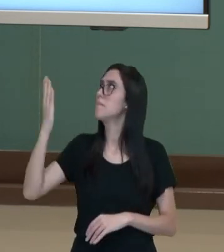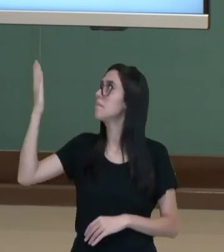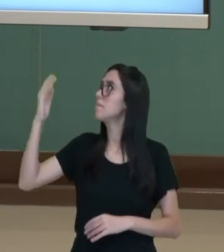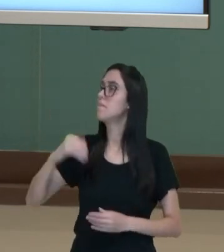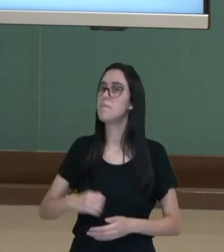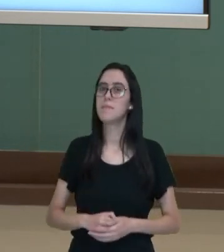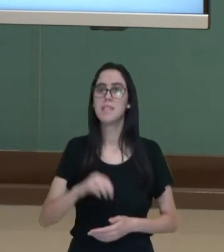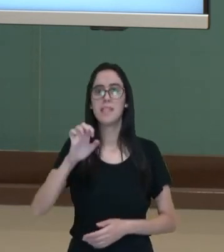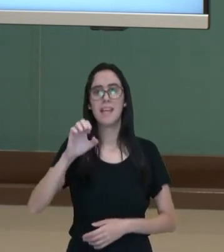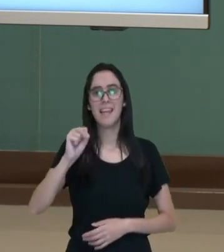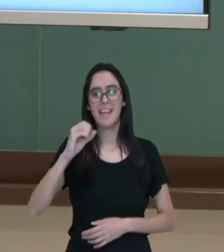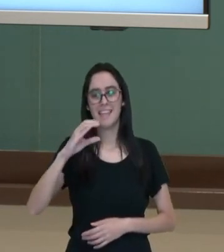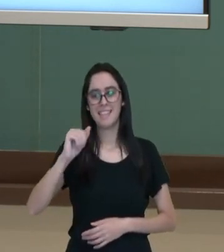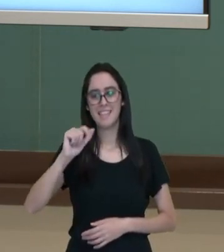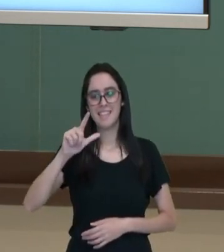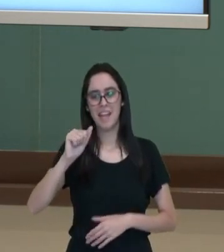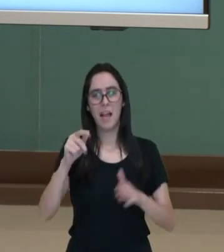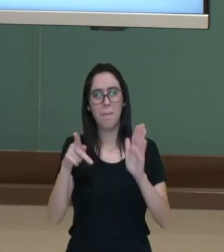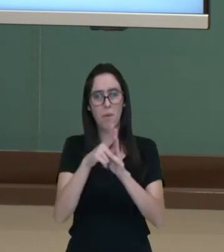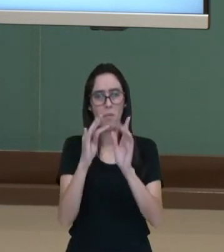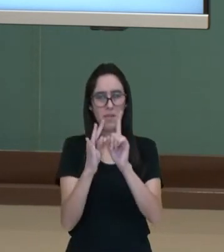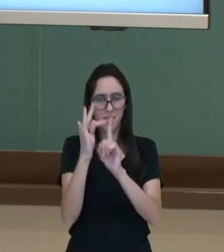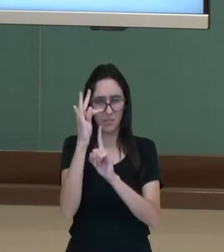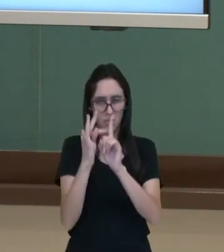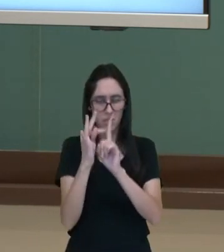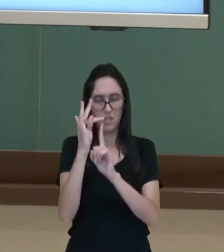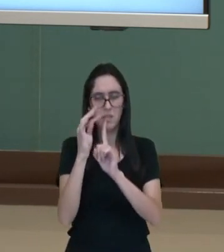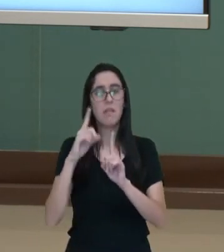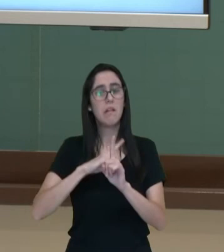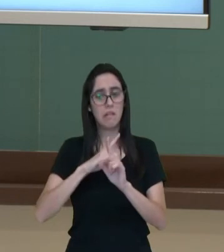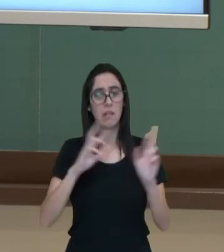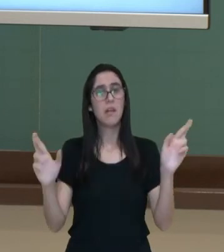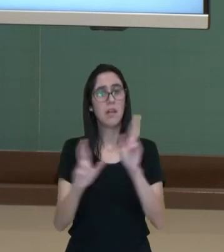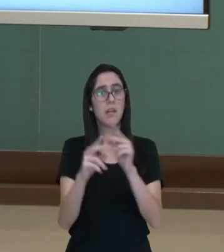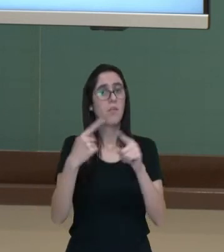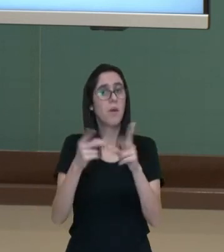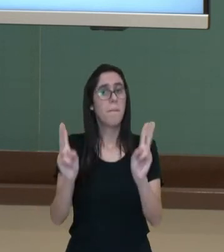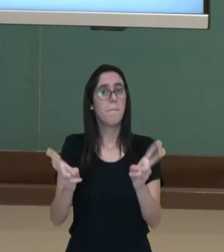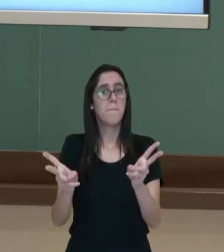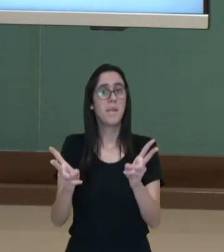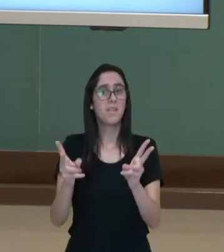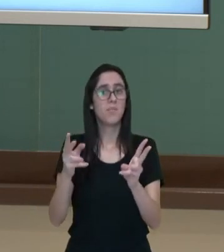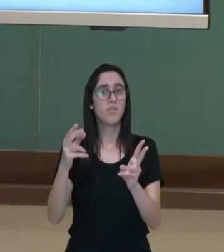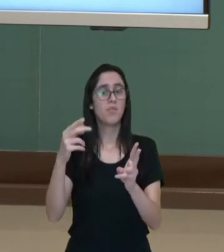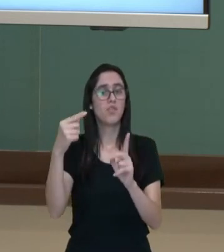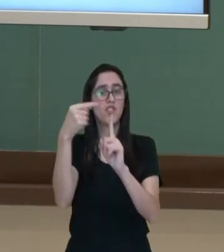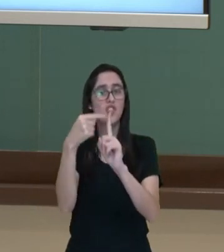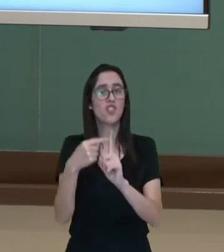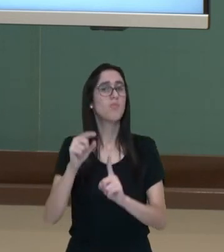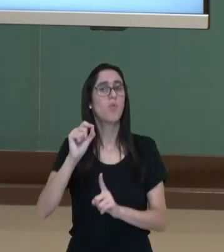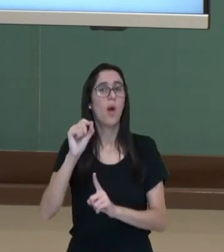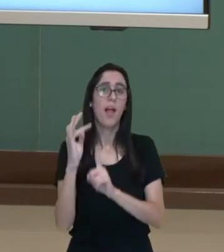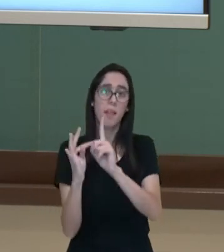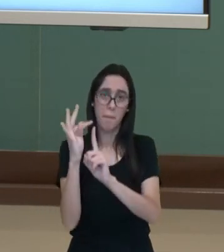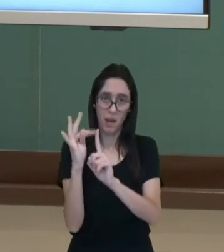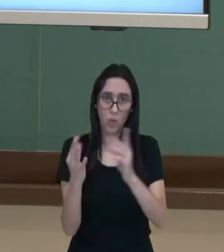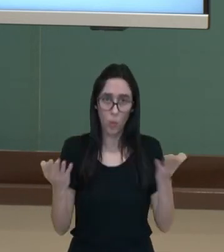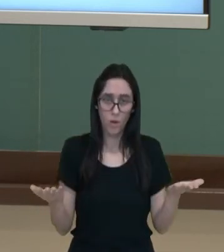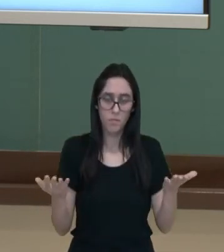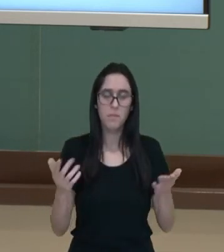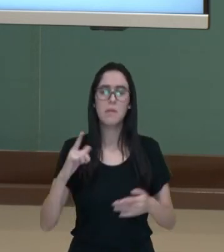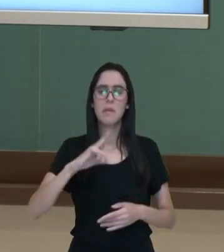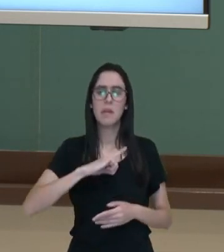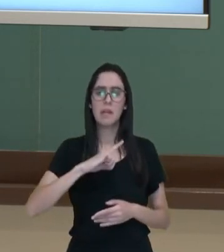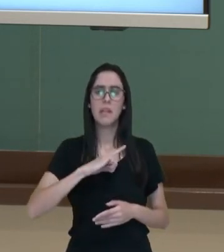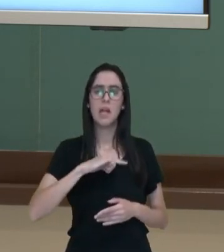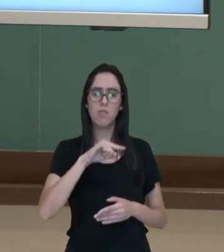escalas termométricas estão relacionadas, pois medem a mesma grandeza física, a temperatura. Depois do entendimento da